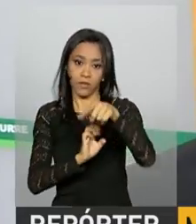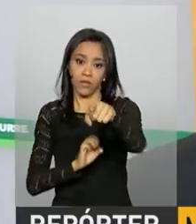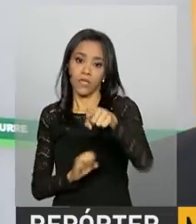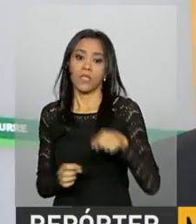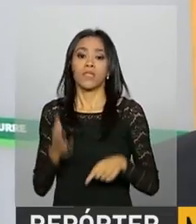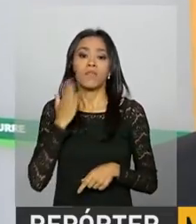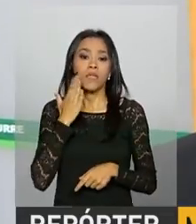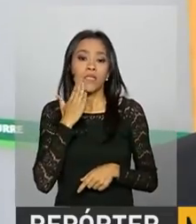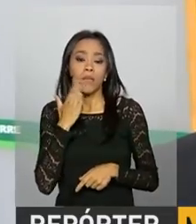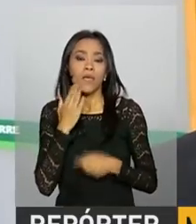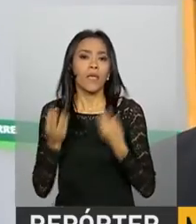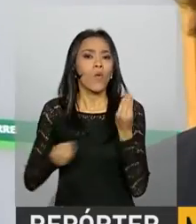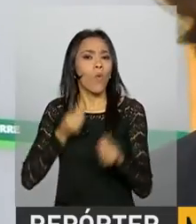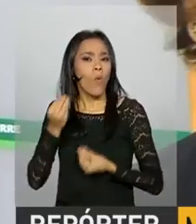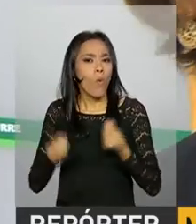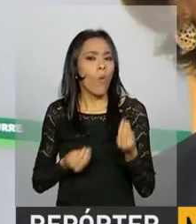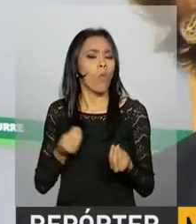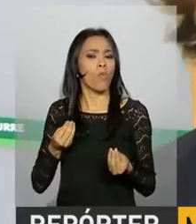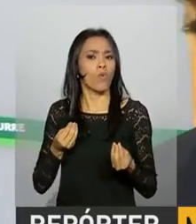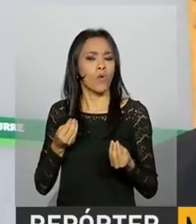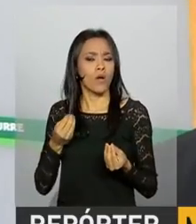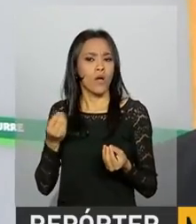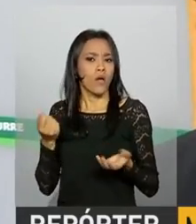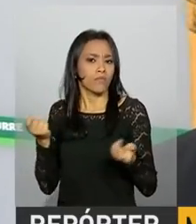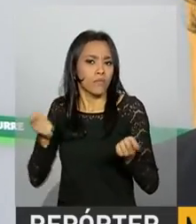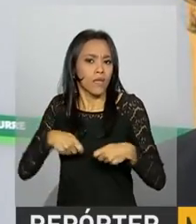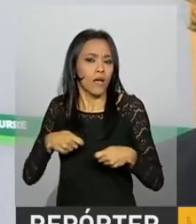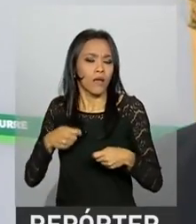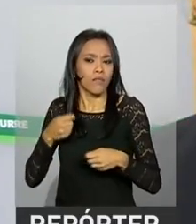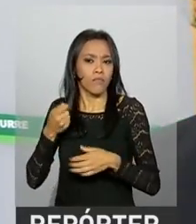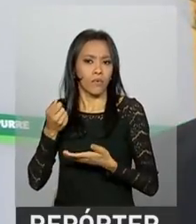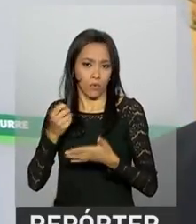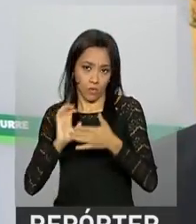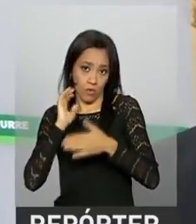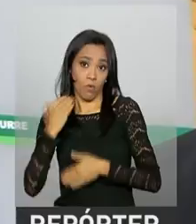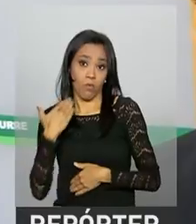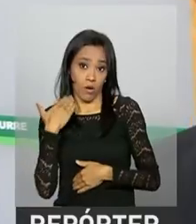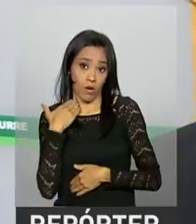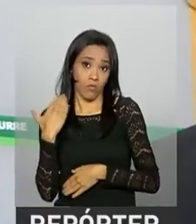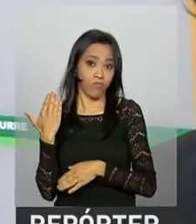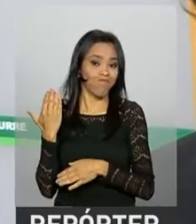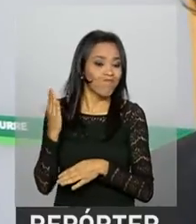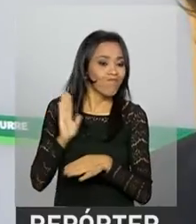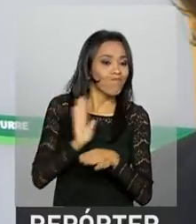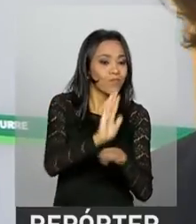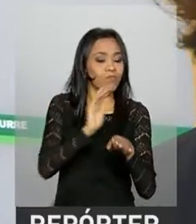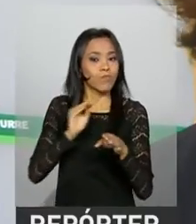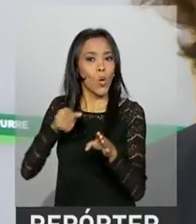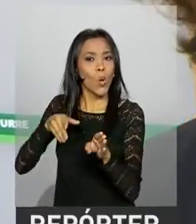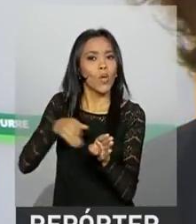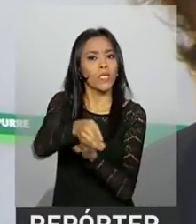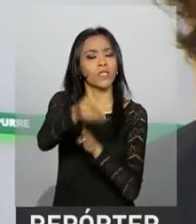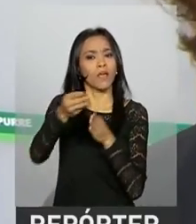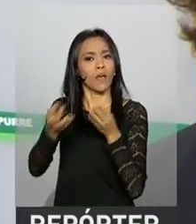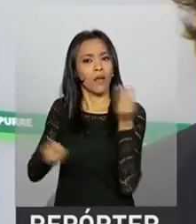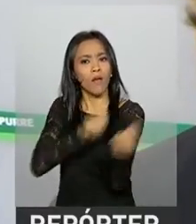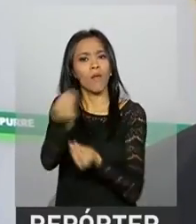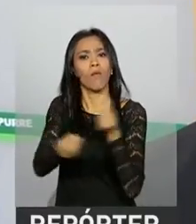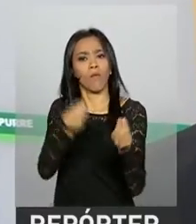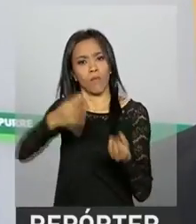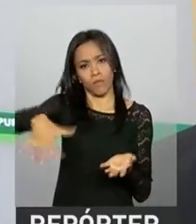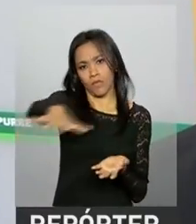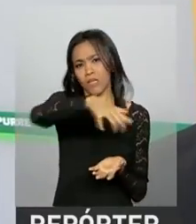da atuação do banco entender aonde a gente pode trabalhar melhor intervir mais e ajudar nesse